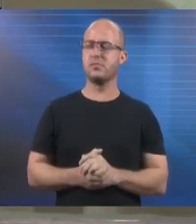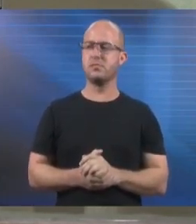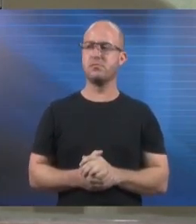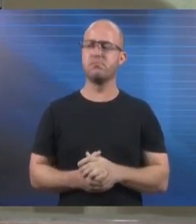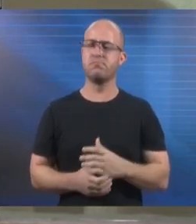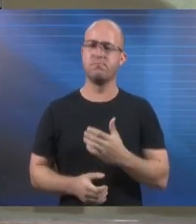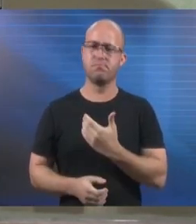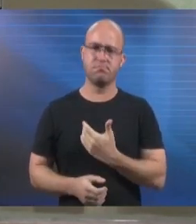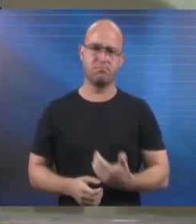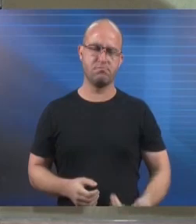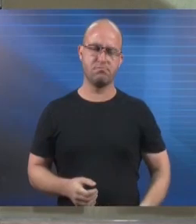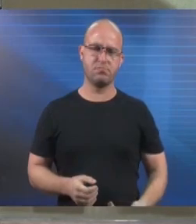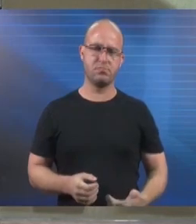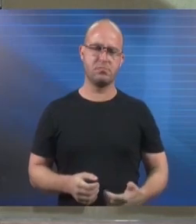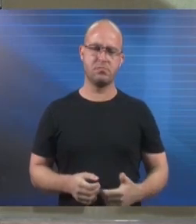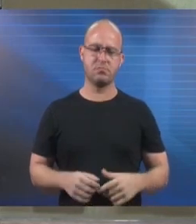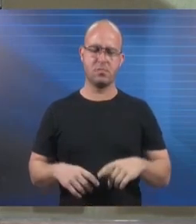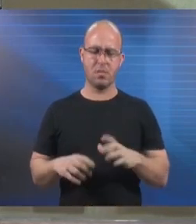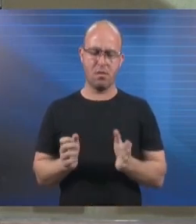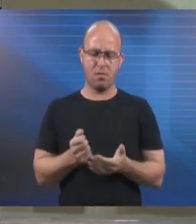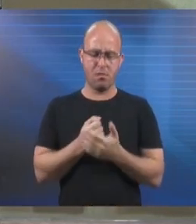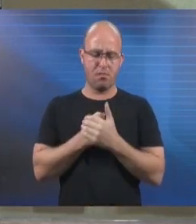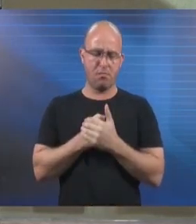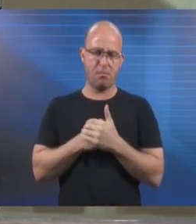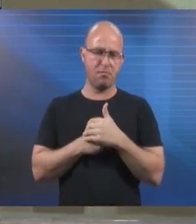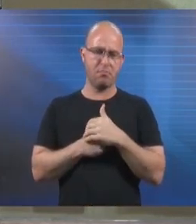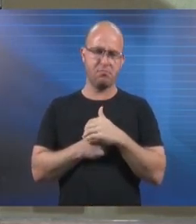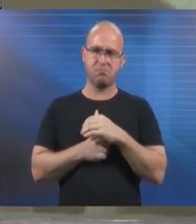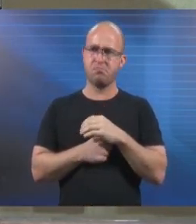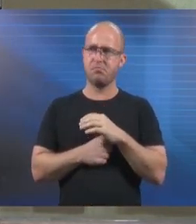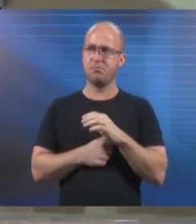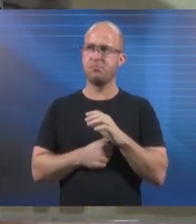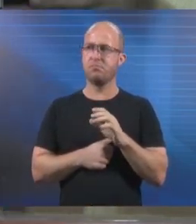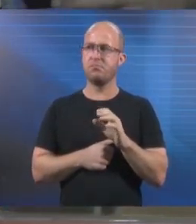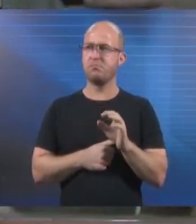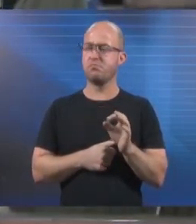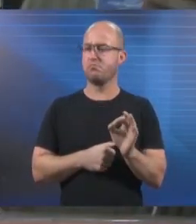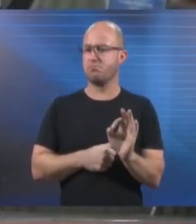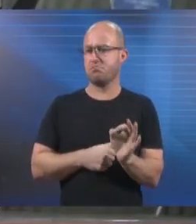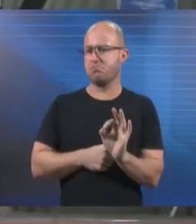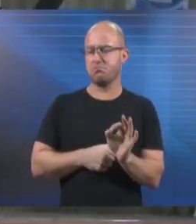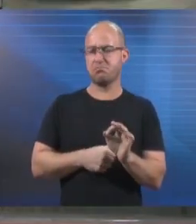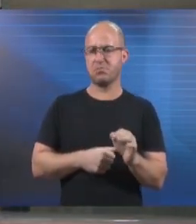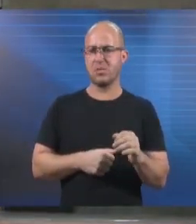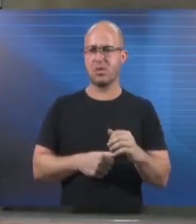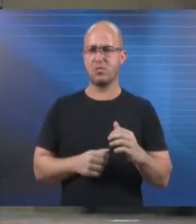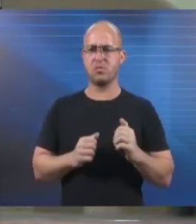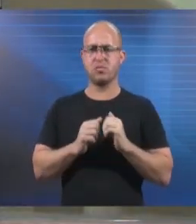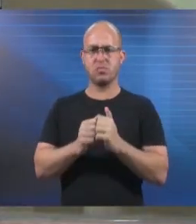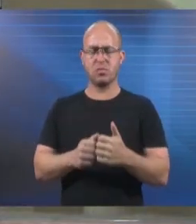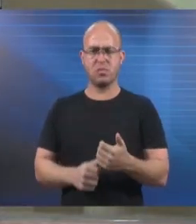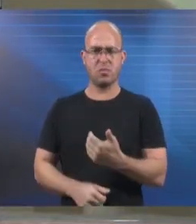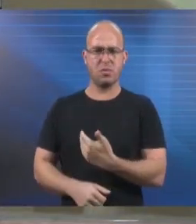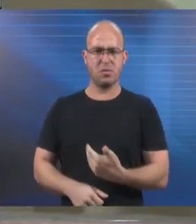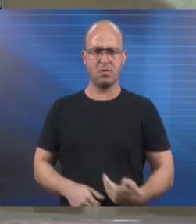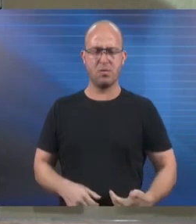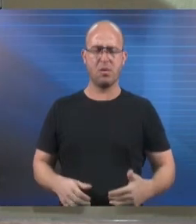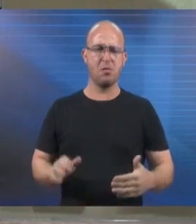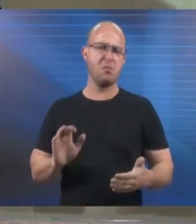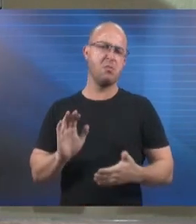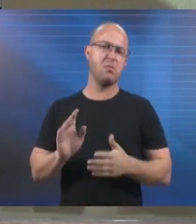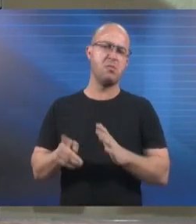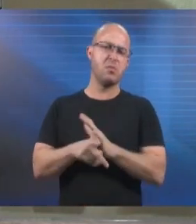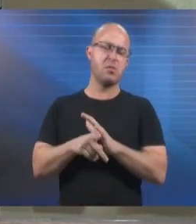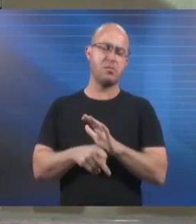Governadora não saiu do seu casulo né não interviu junto ao órgão ambiental ao seu próprio órgão